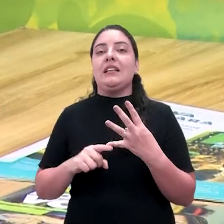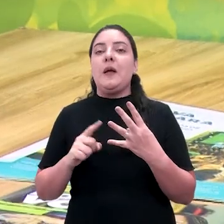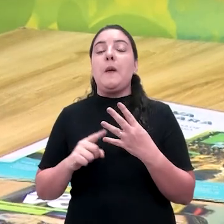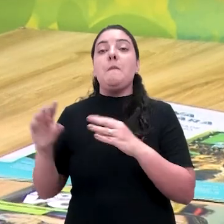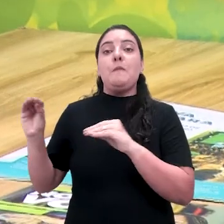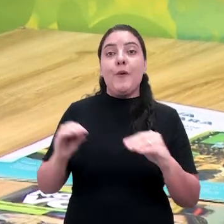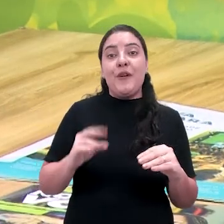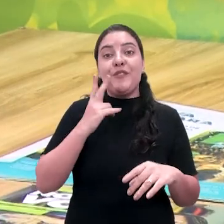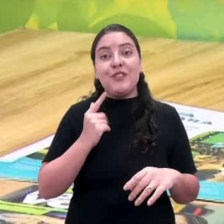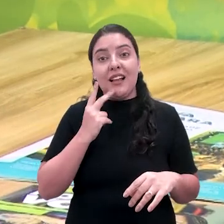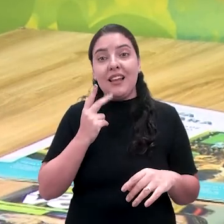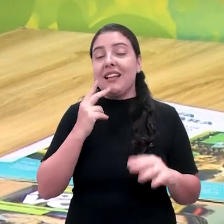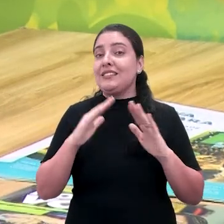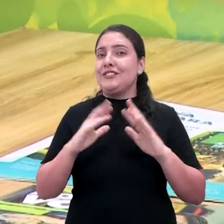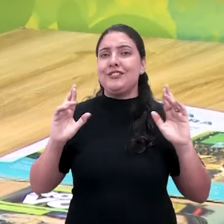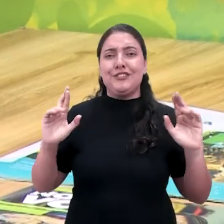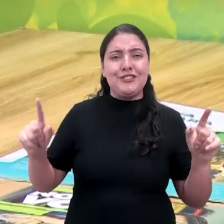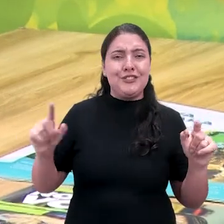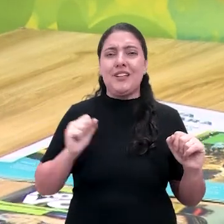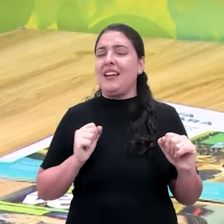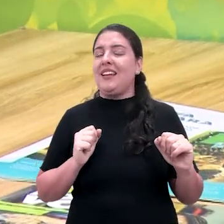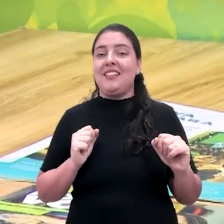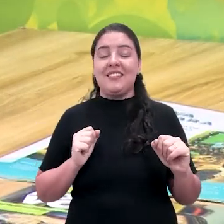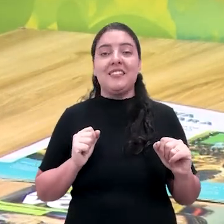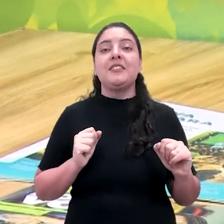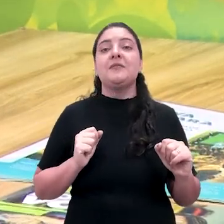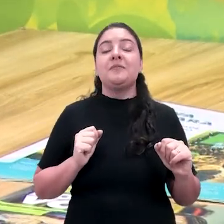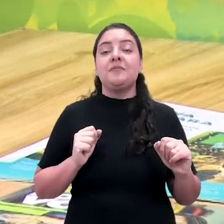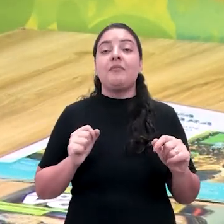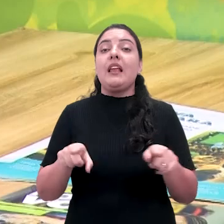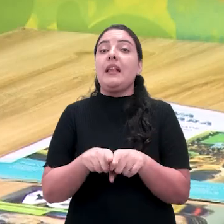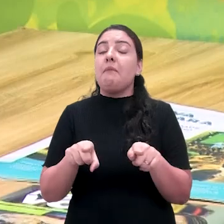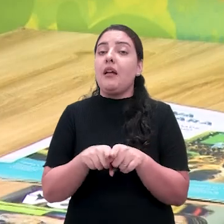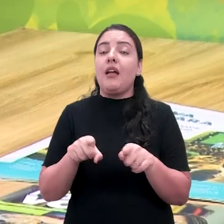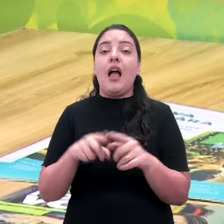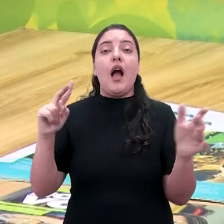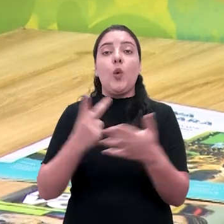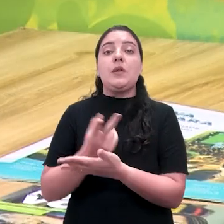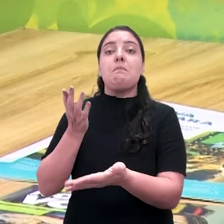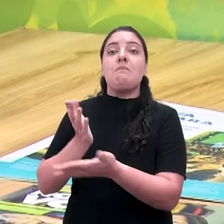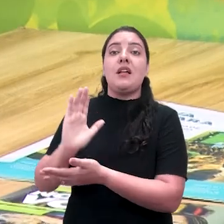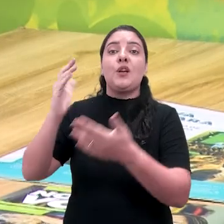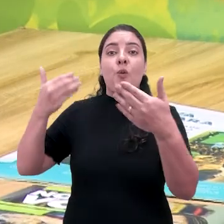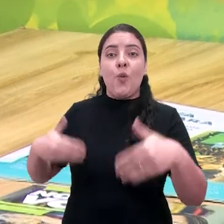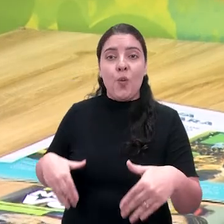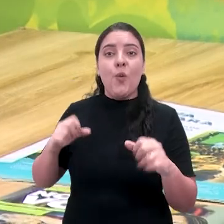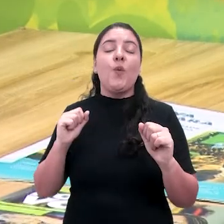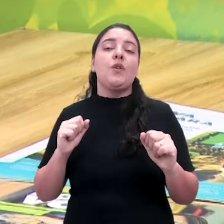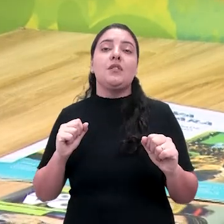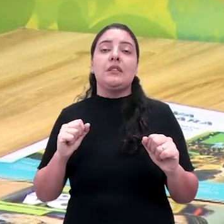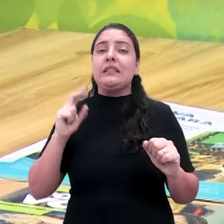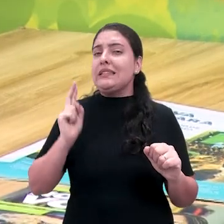morar em Fortaleza, né? Que é totalmente uma rotina diferente. Virou quando eu passei num concurso, né? Então, sempre, eu